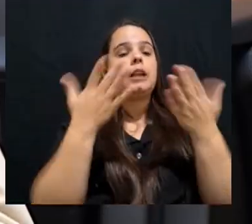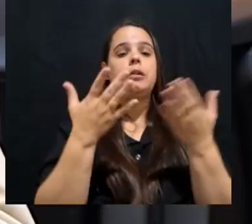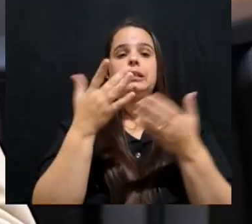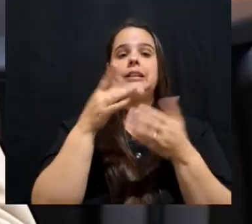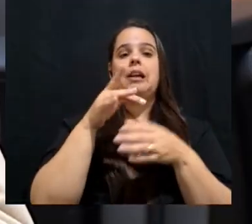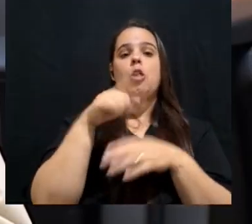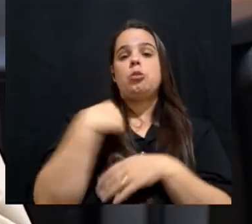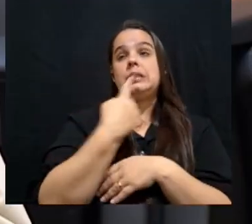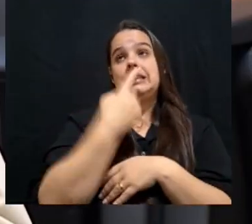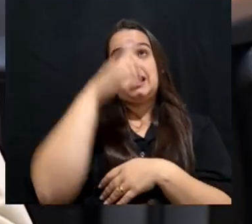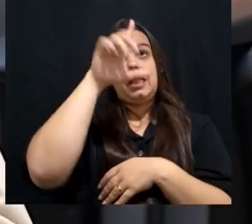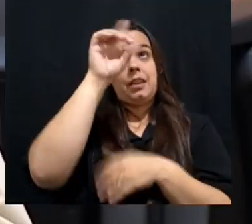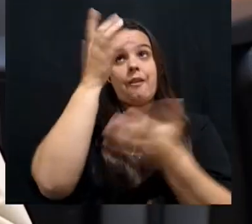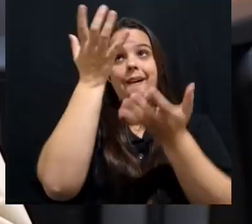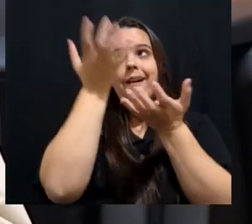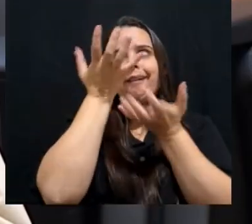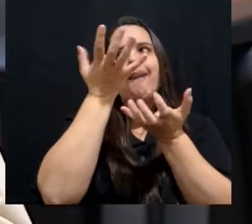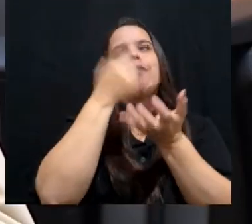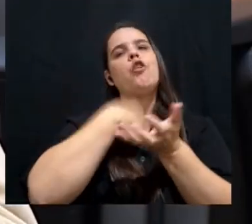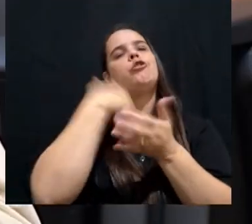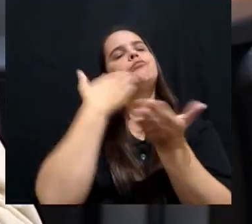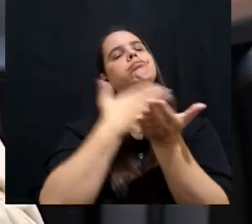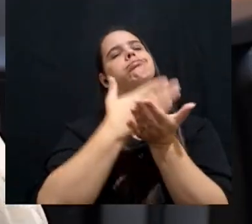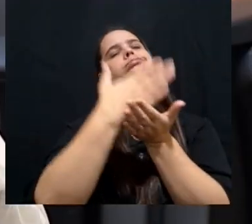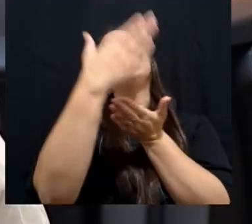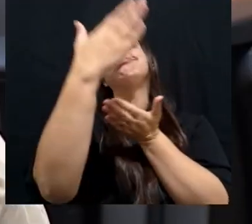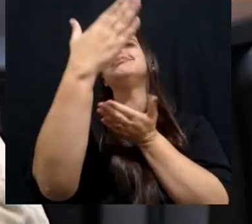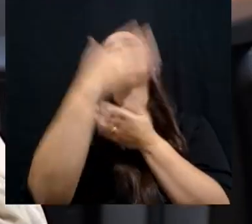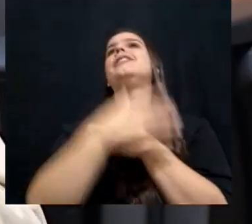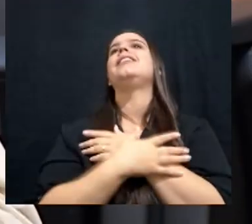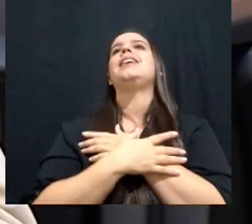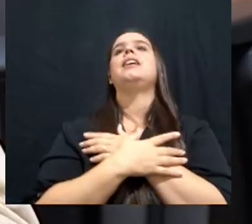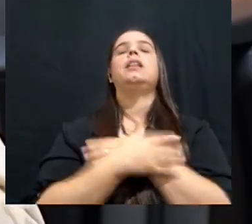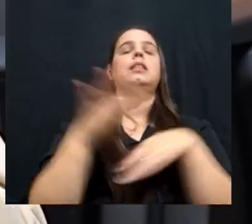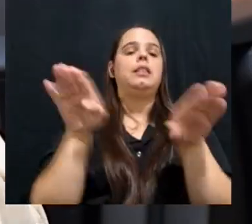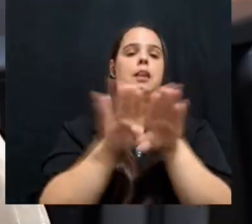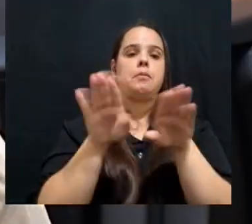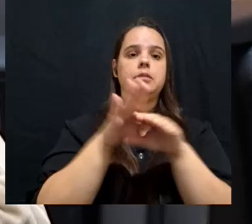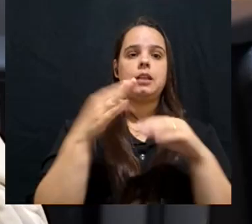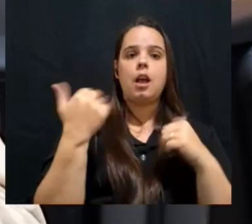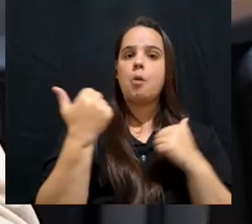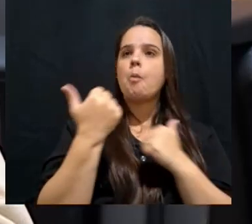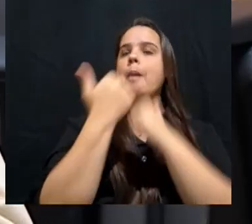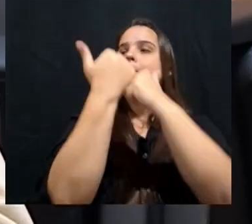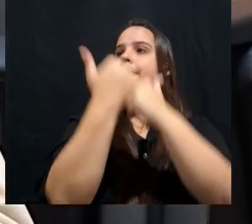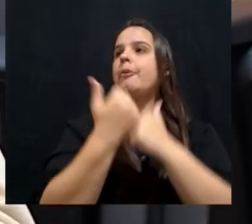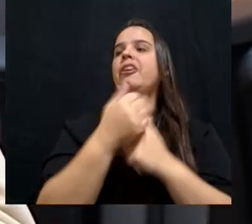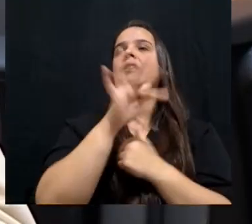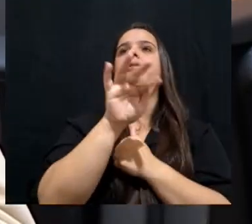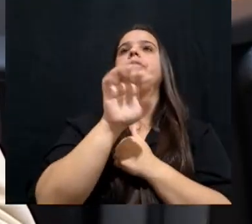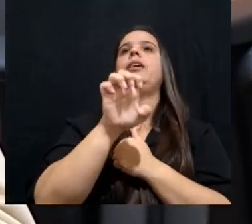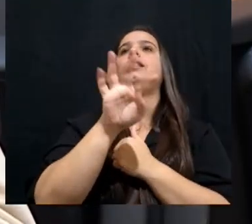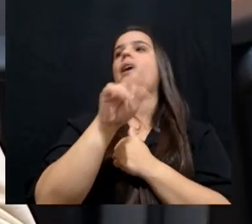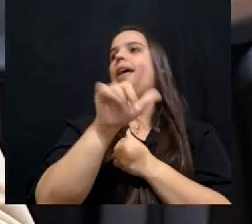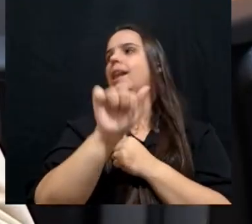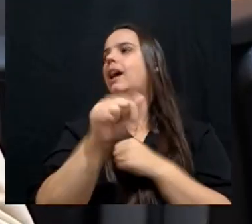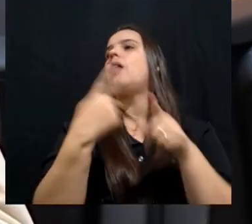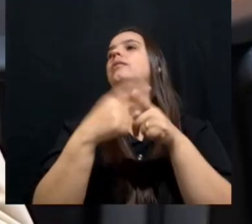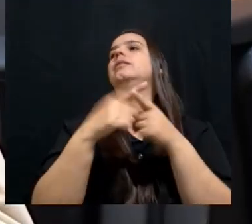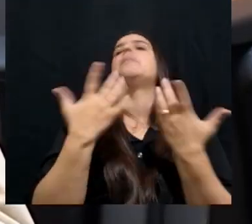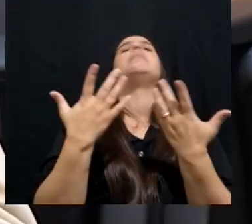continuar construindo. Conseguimos o apoio também da federação, do sindicato. Vai ter o congresso